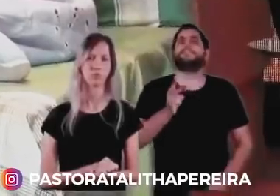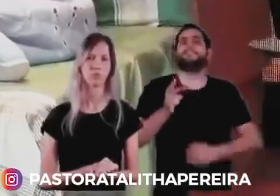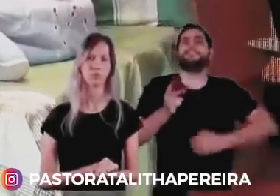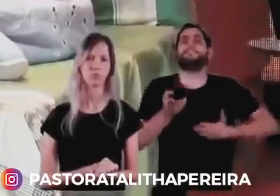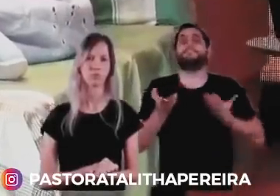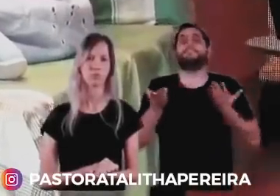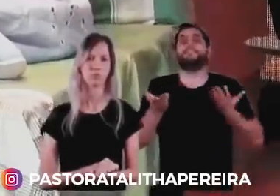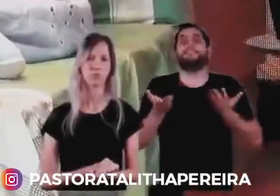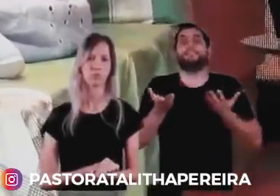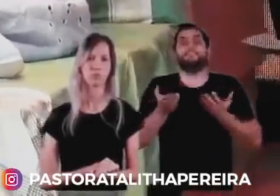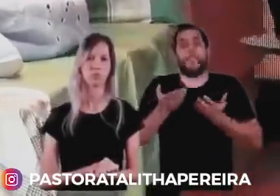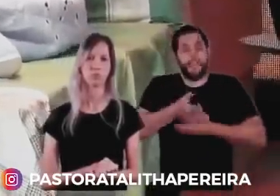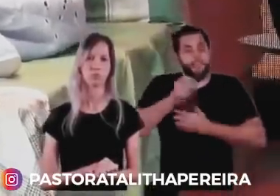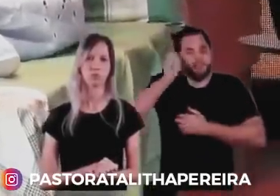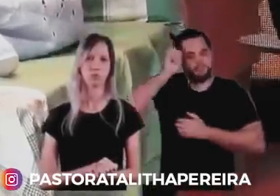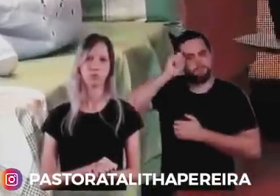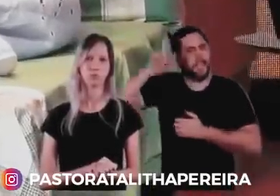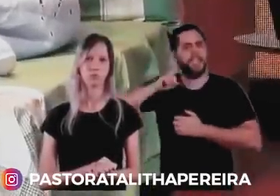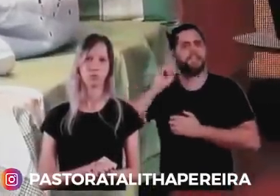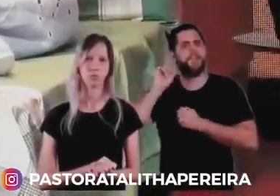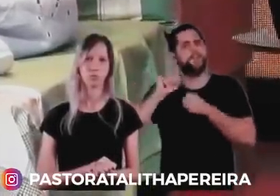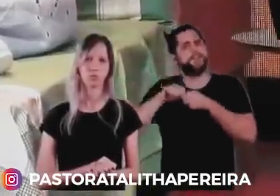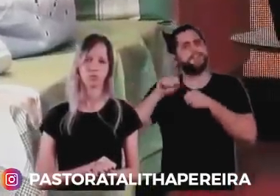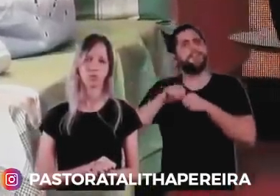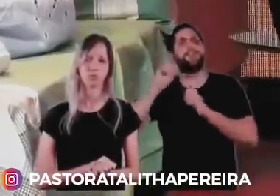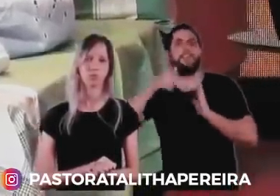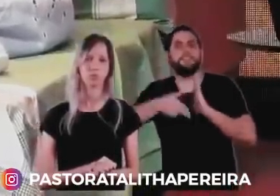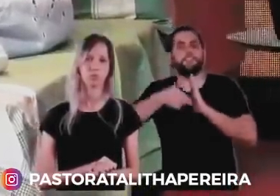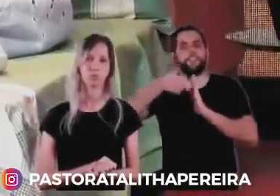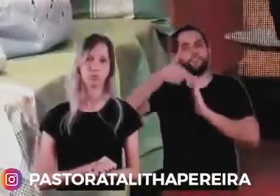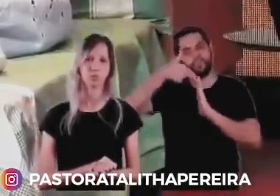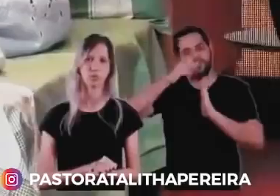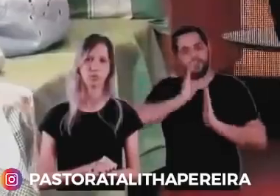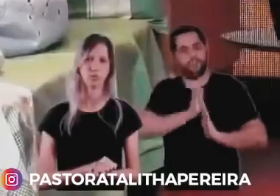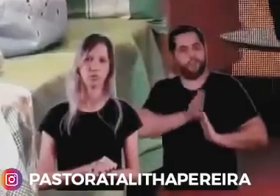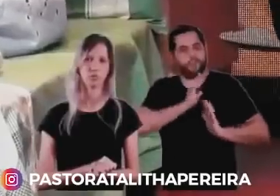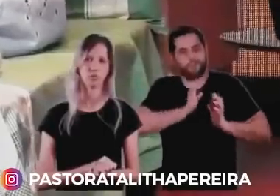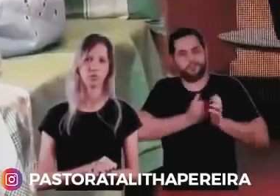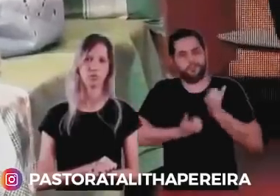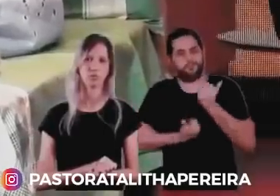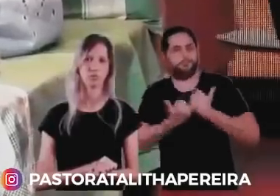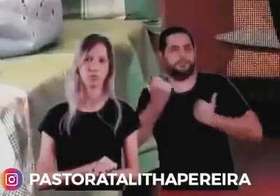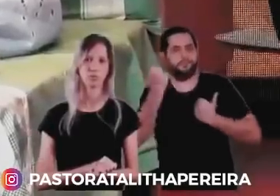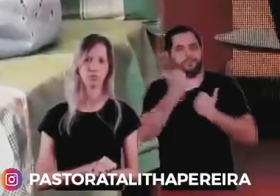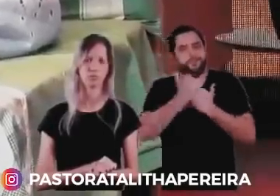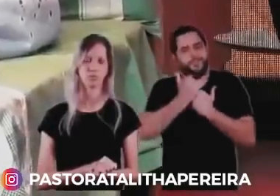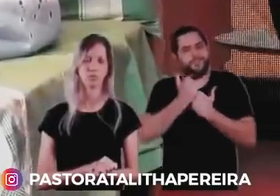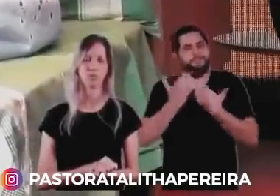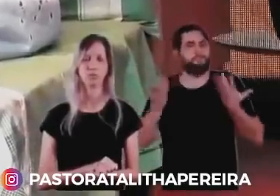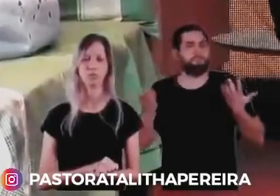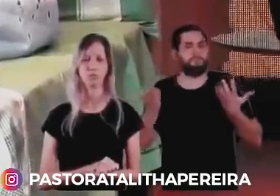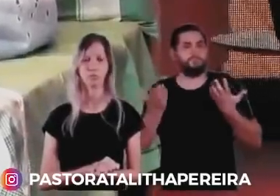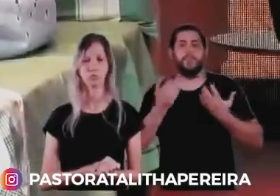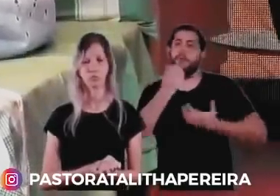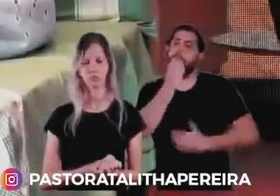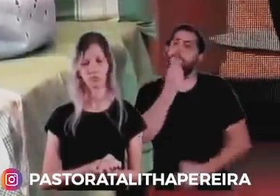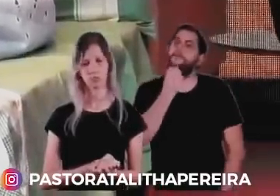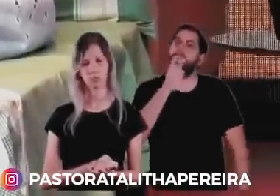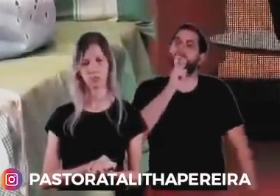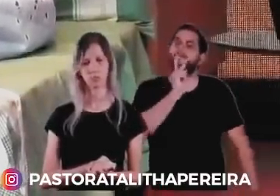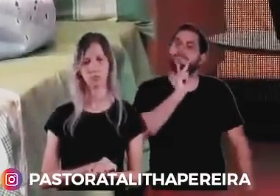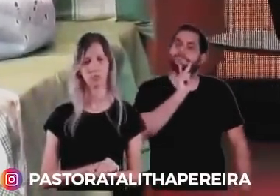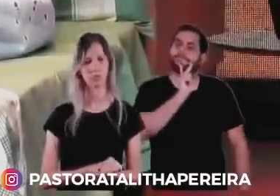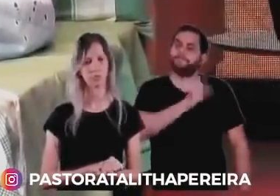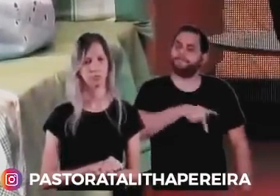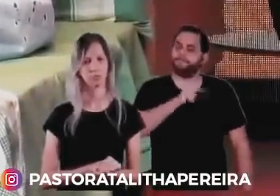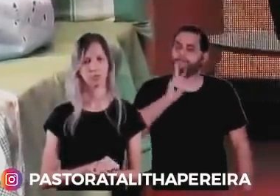coração. Ele vai ser expert em fazer um transplante, fazer uma cirurgia, né? Um bom professor